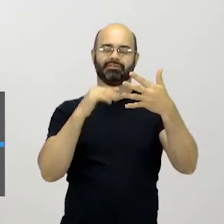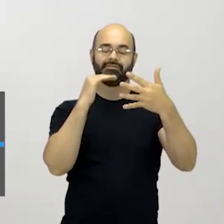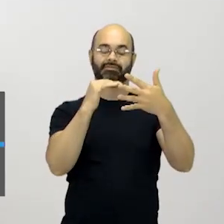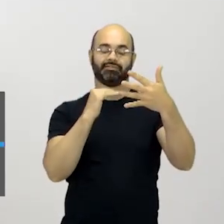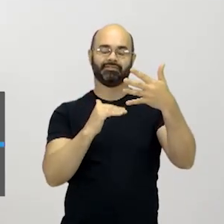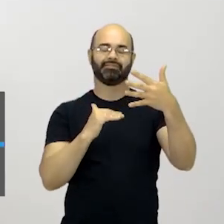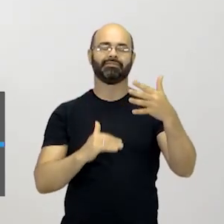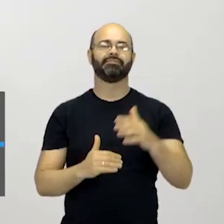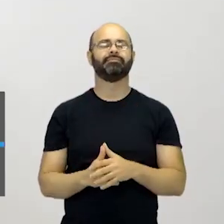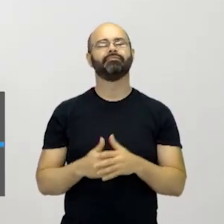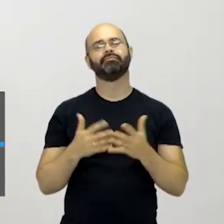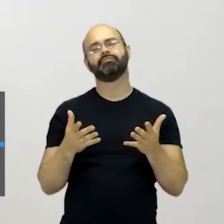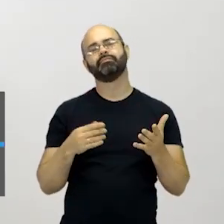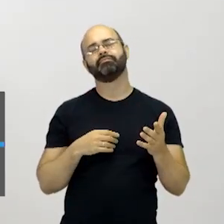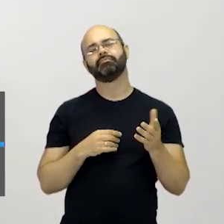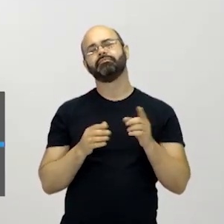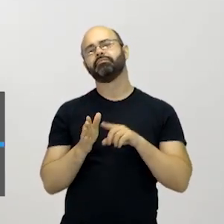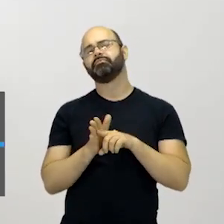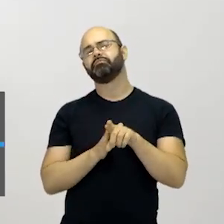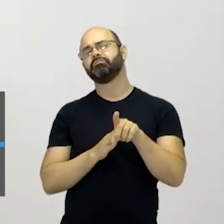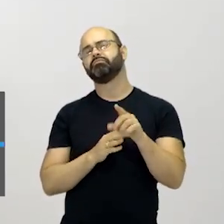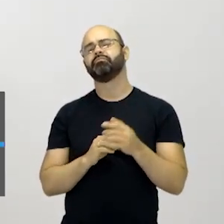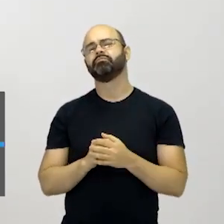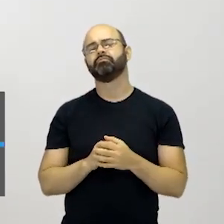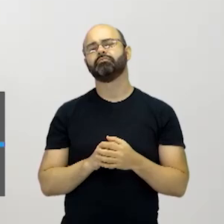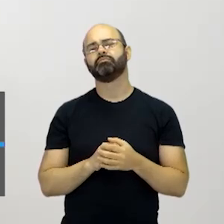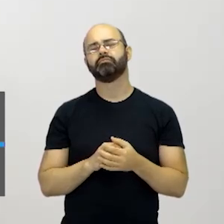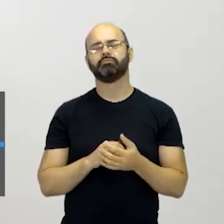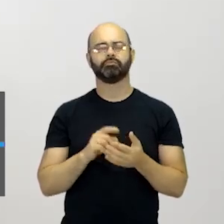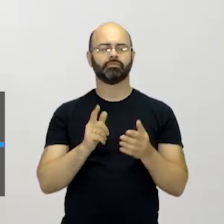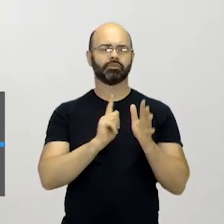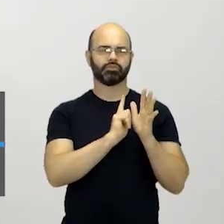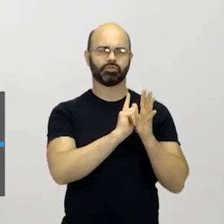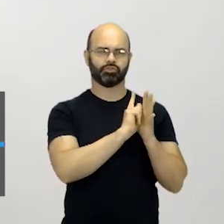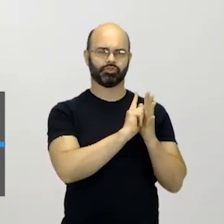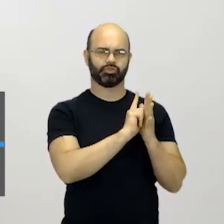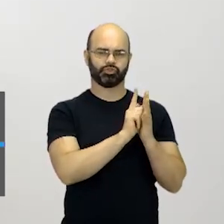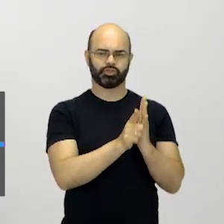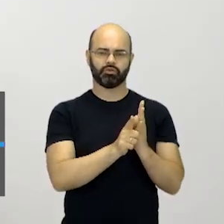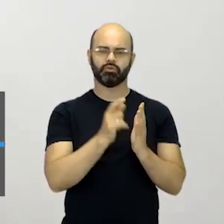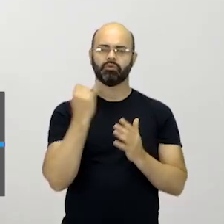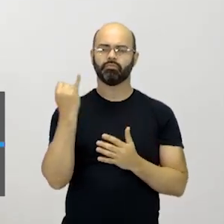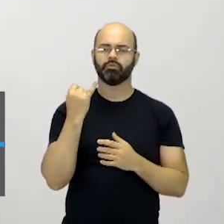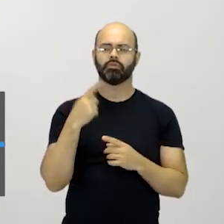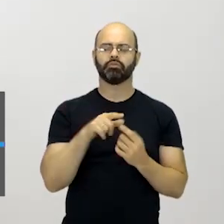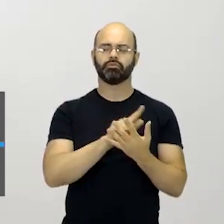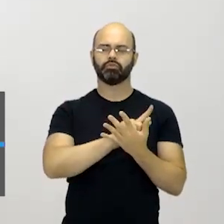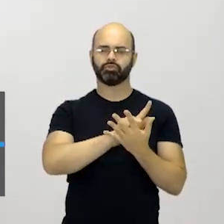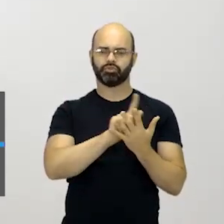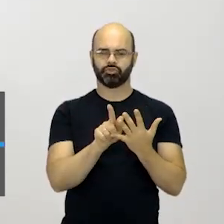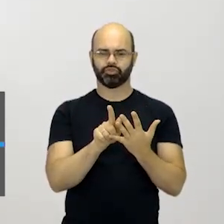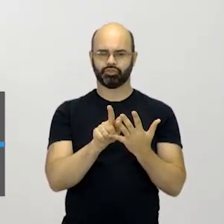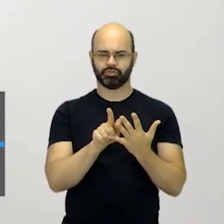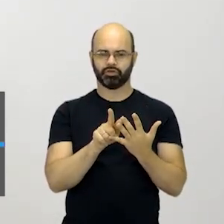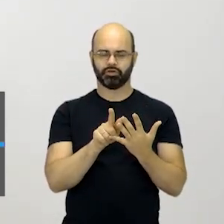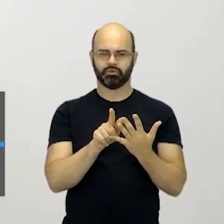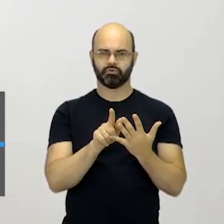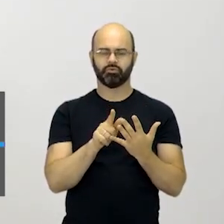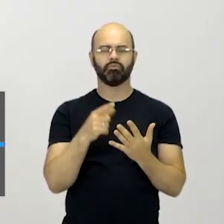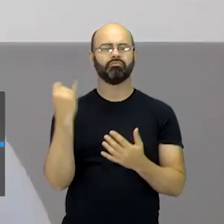Lindenberg, fala para nós então, por favor, qual a importância desse gênero? O que nós podemos fazer? Por que ele é tão importante assim?